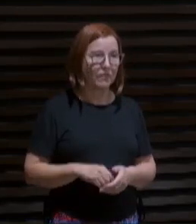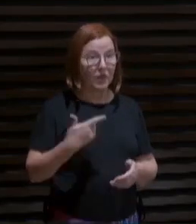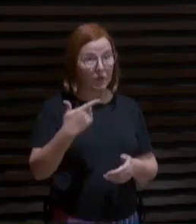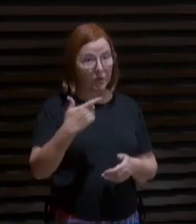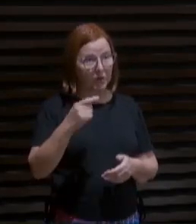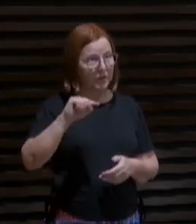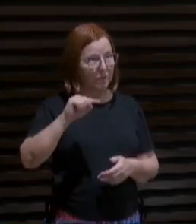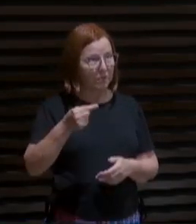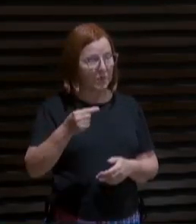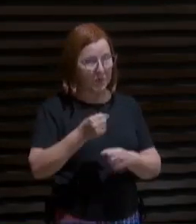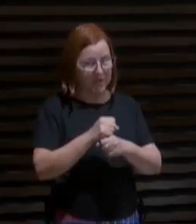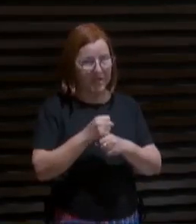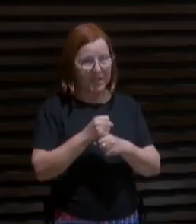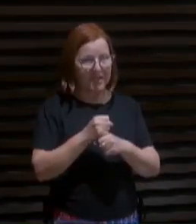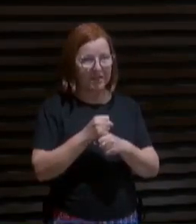de crescimento